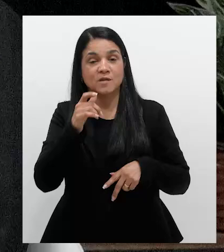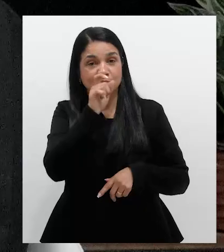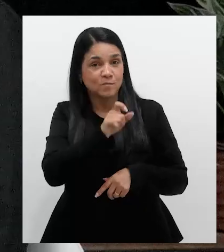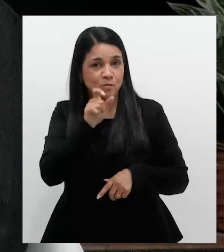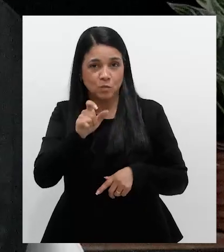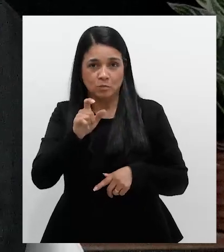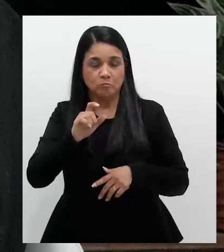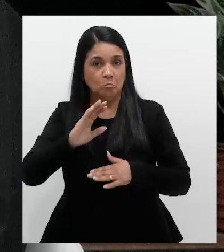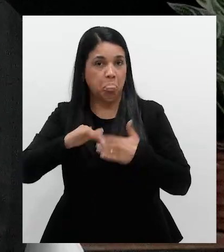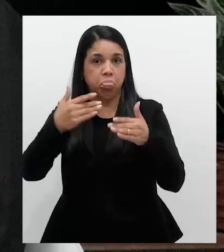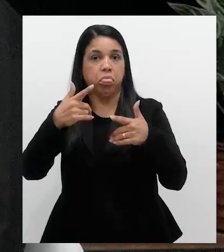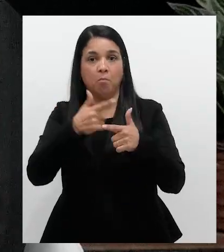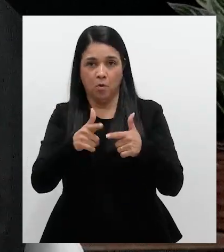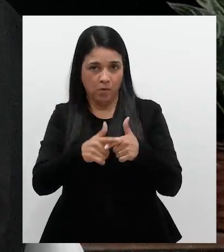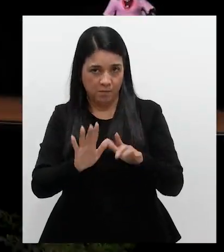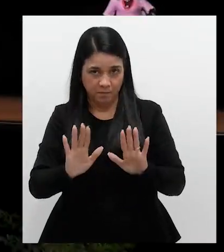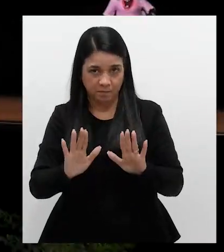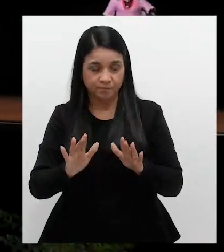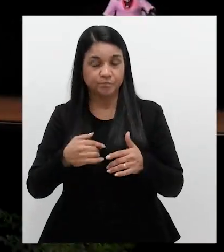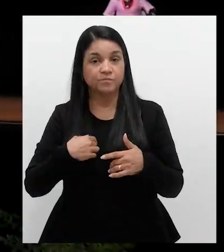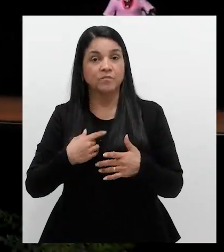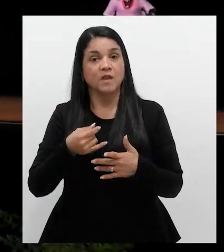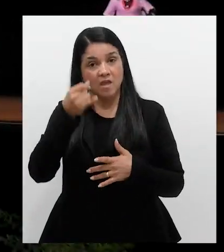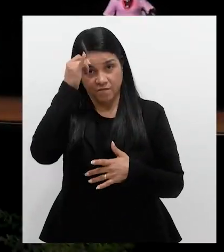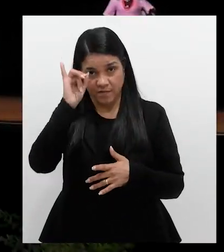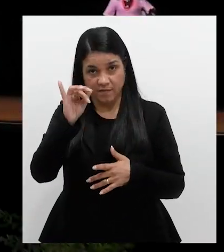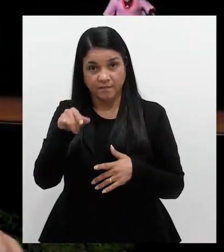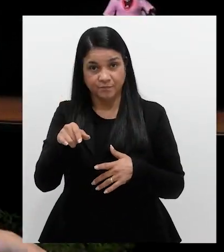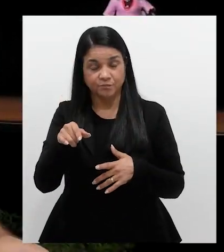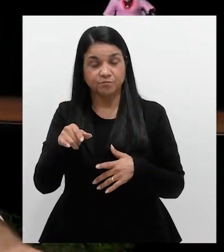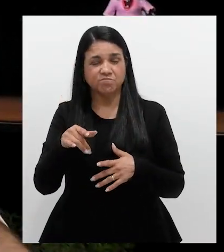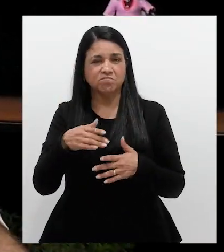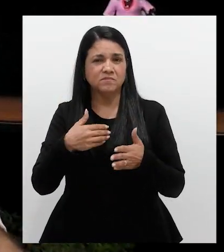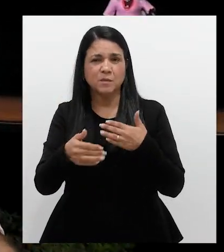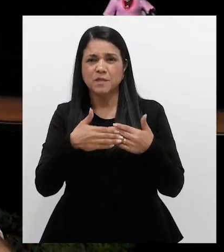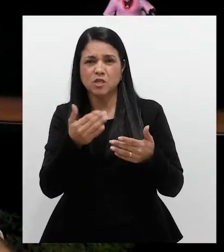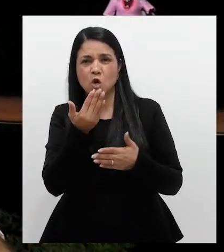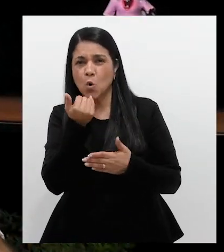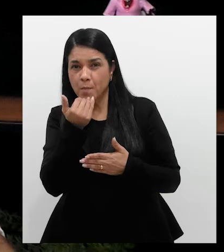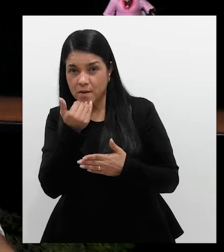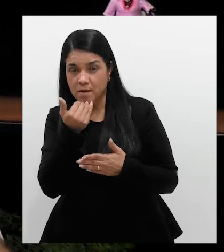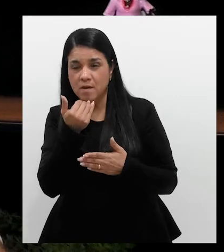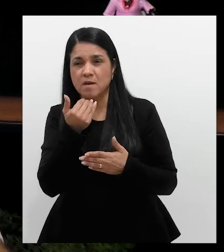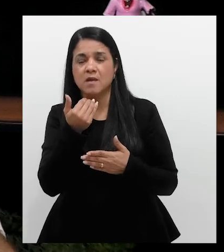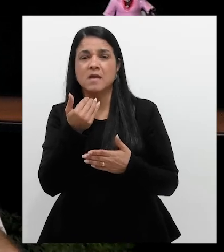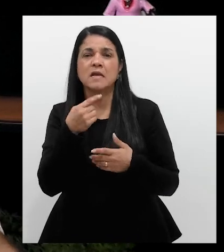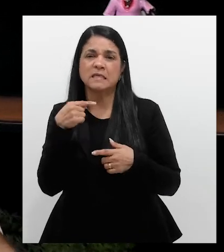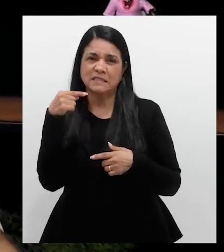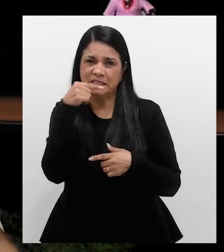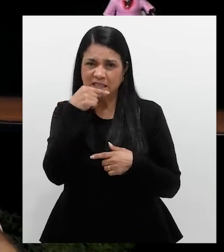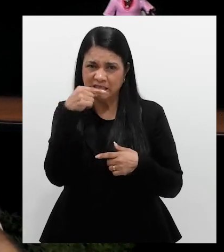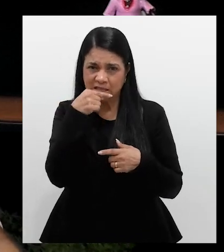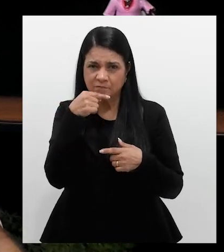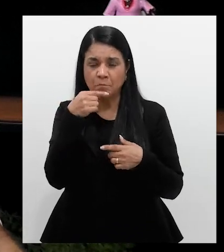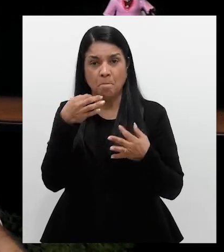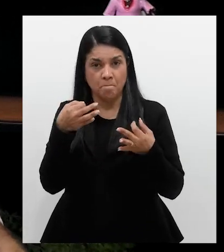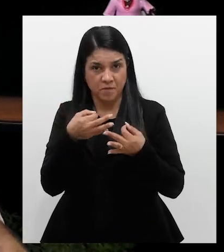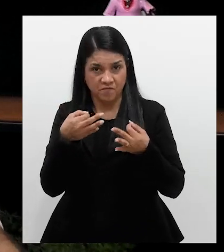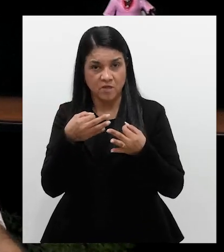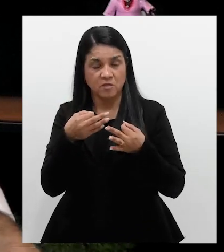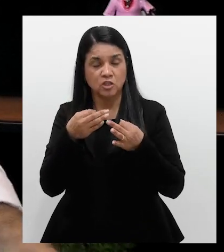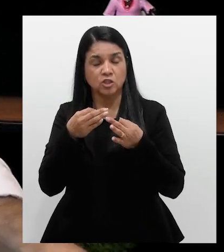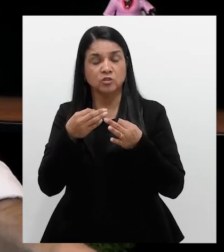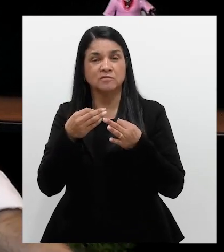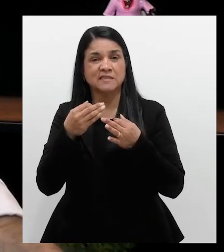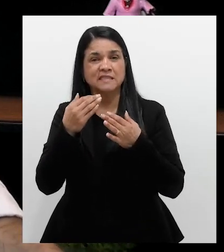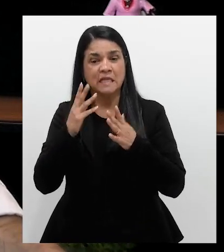não evolua para um problema. Então, por mais que, independente do que aquele paciente consumir, do que aquele paciente comer, é claro que com uma higiene oral adequada, ele